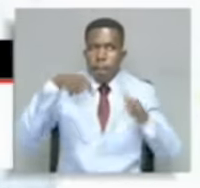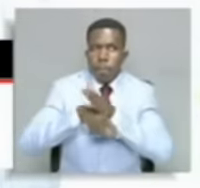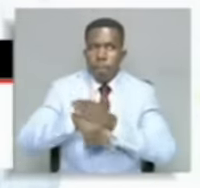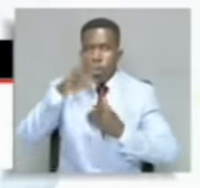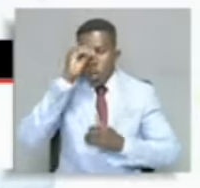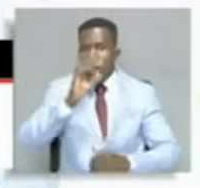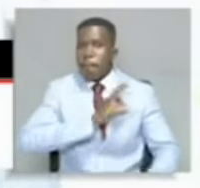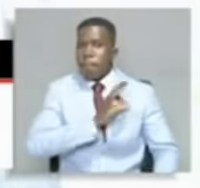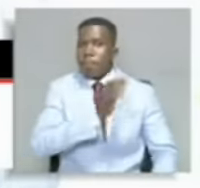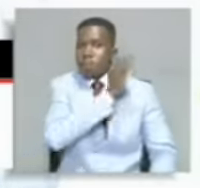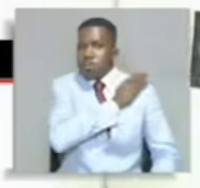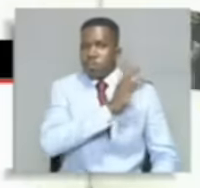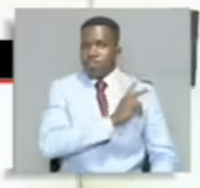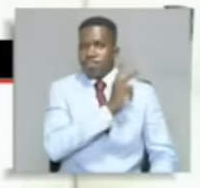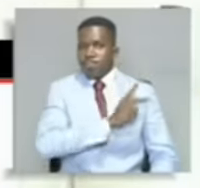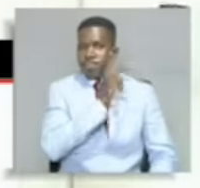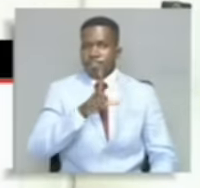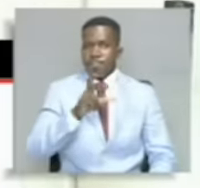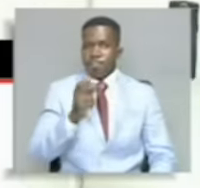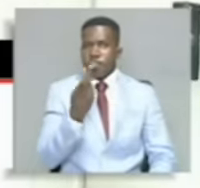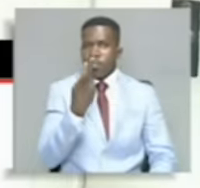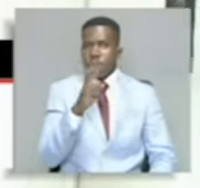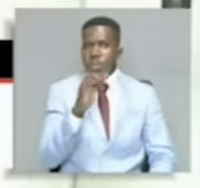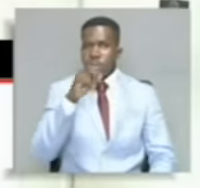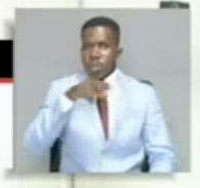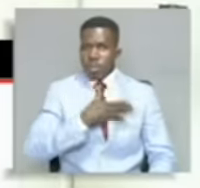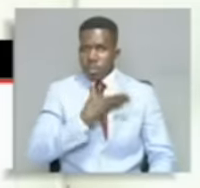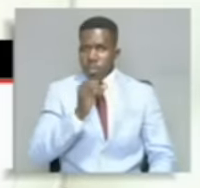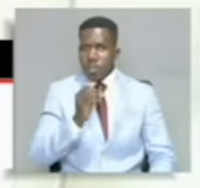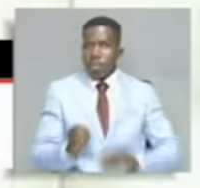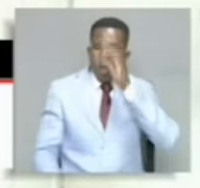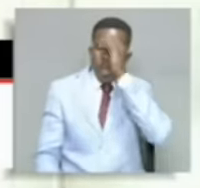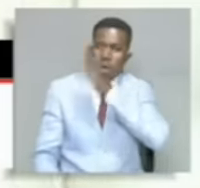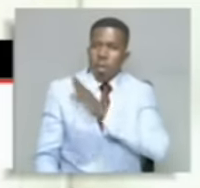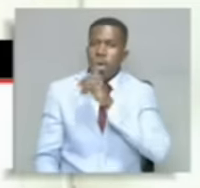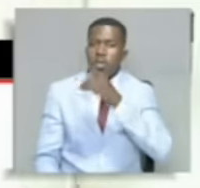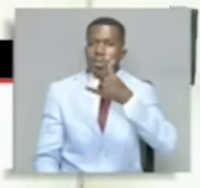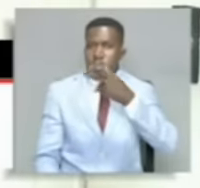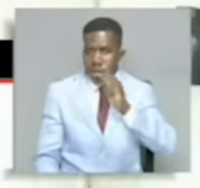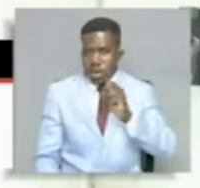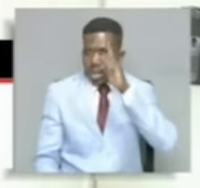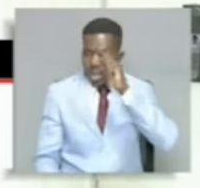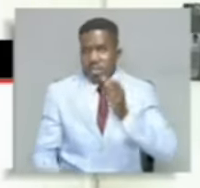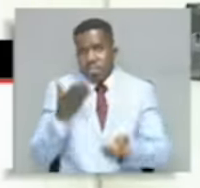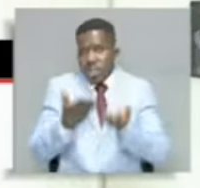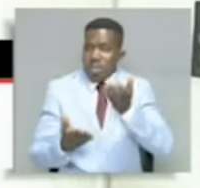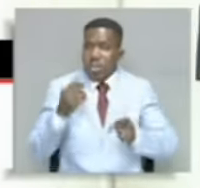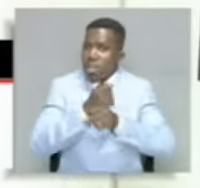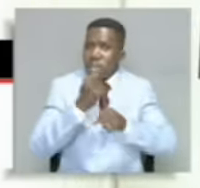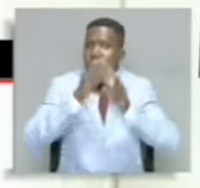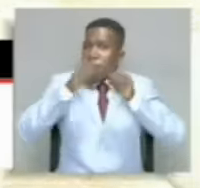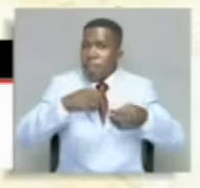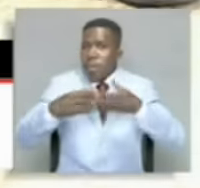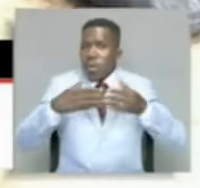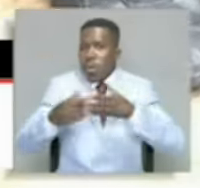do professor Laurindo Vieira. Este jovem de 23 anos podia estar em outro lugar a fazer algo útil, mas